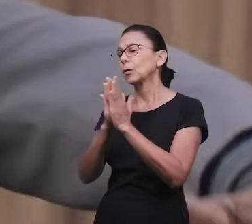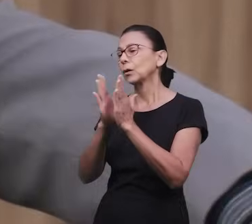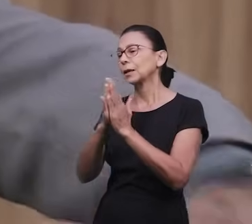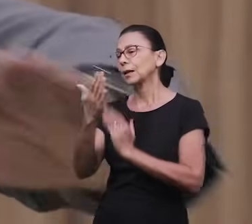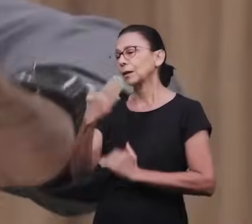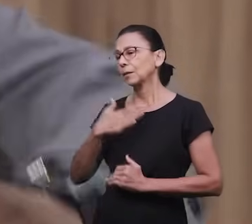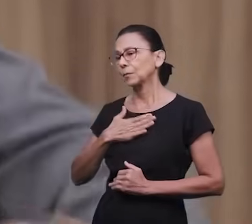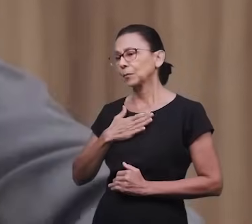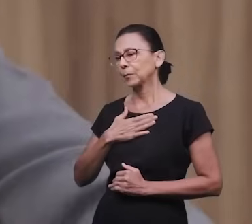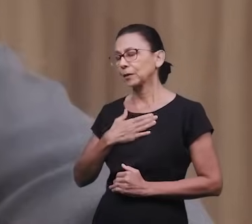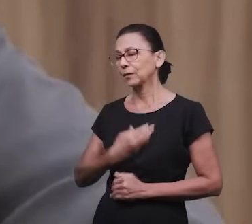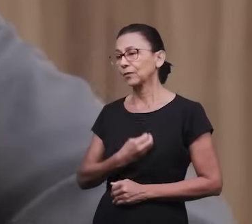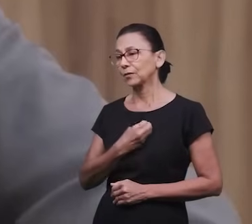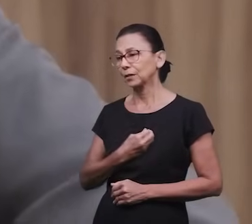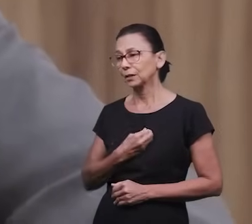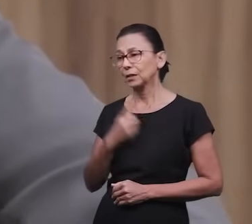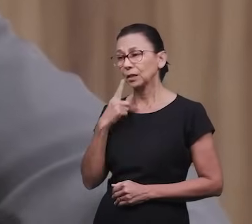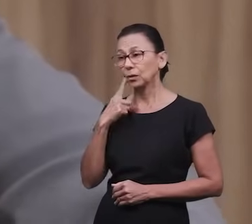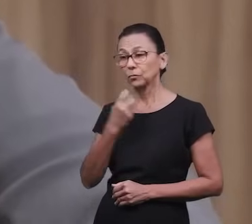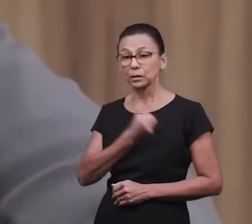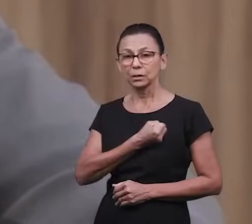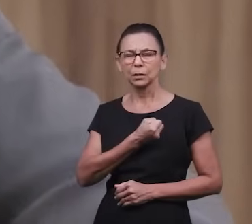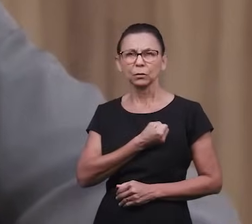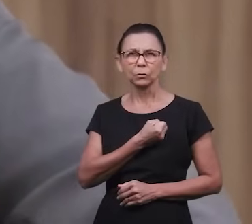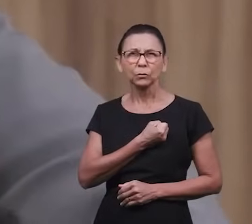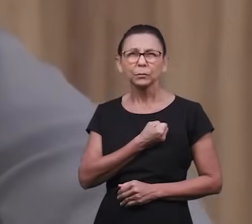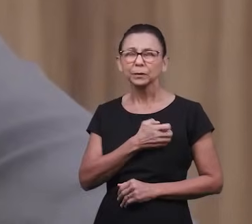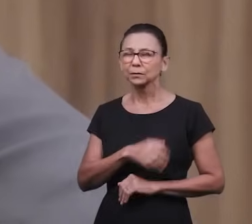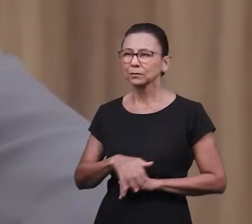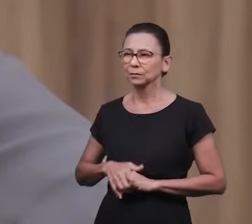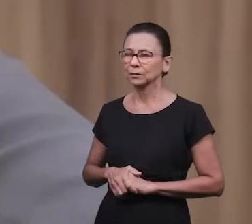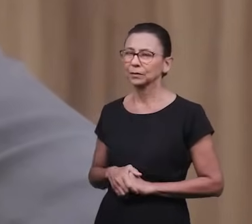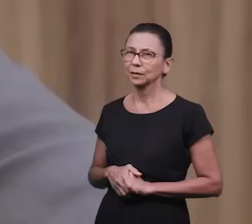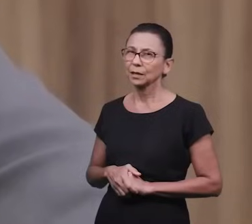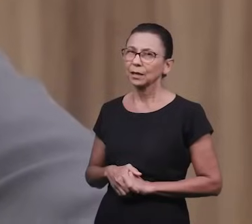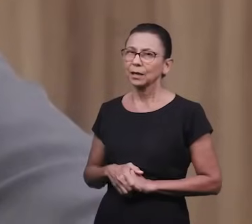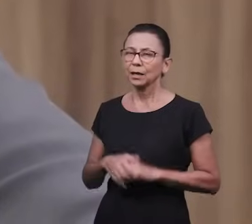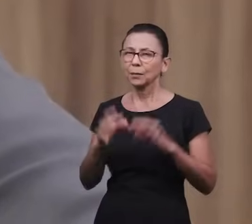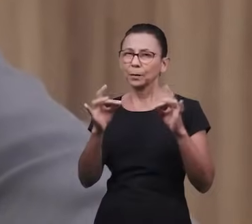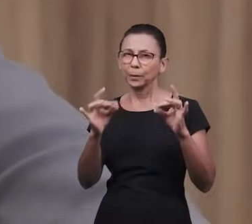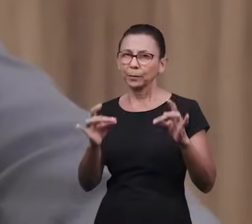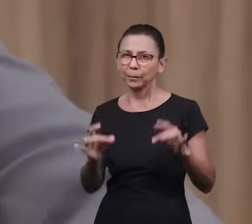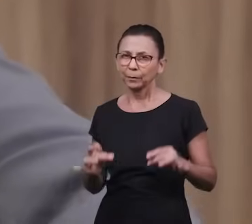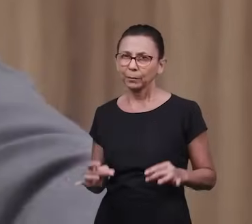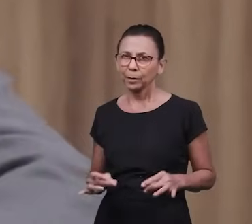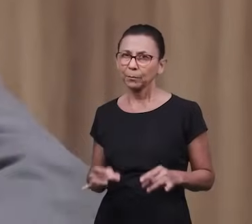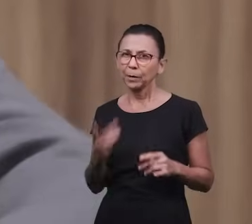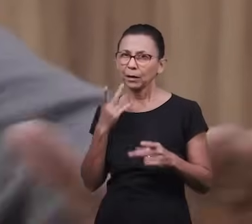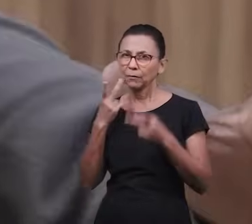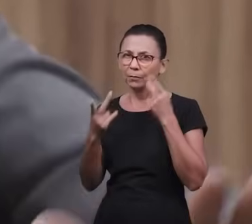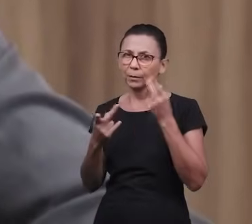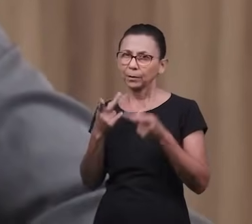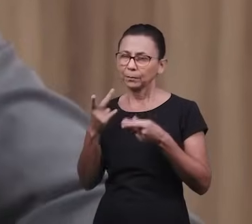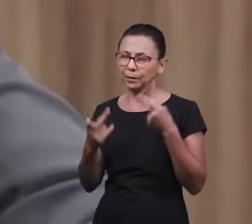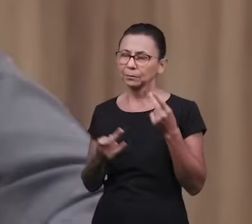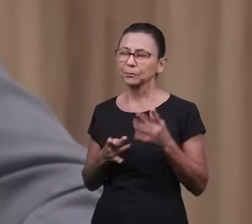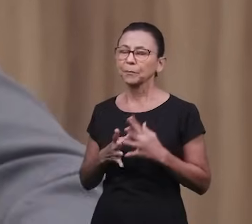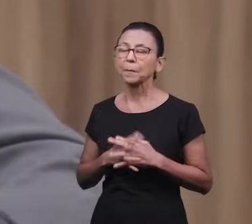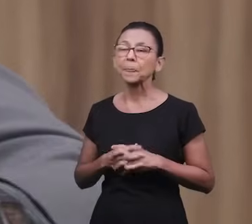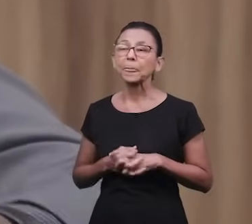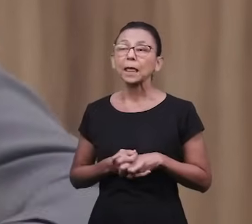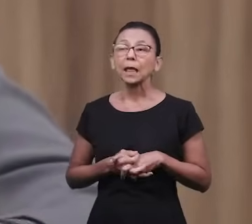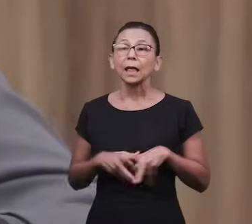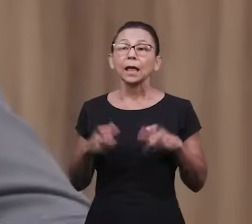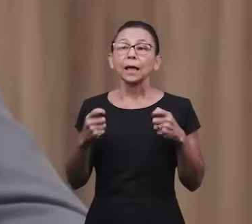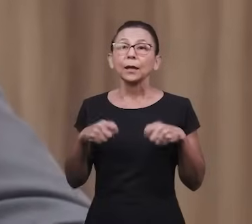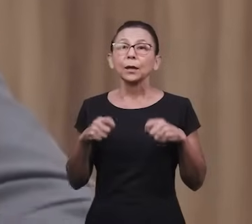Eu ouvi desse número e eu preciso de oração. O meu caso é esse, já contei,